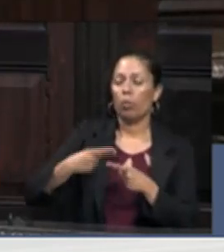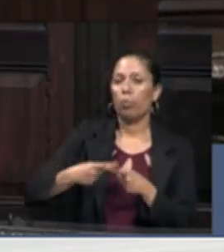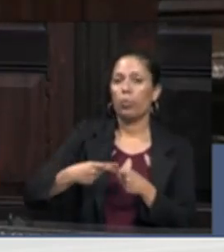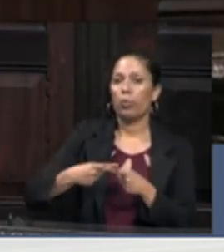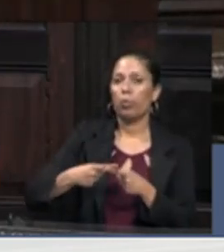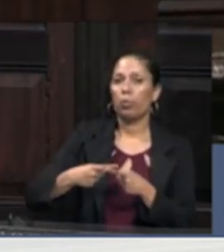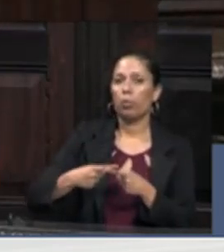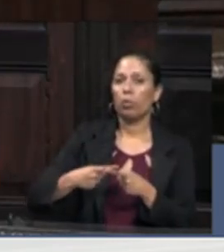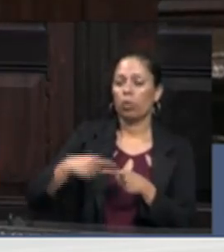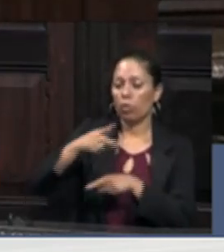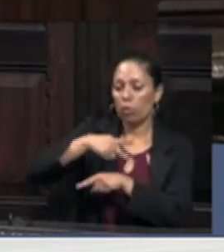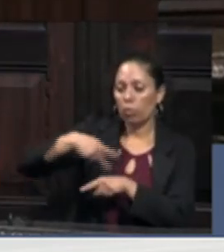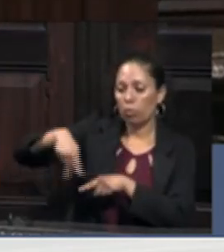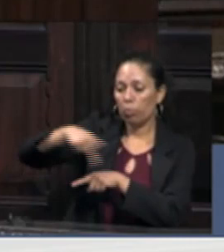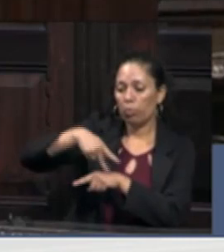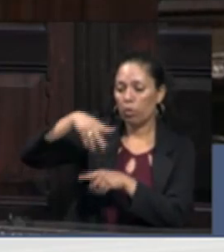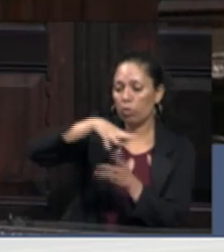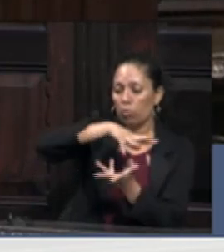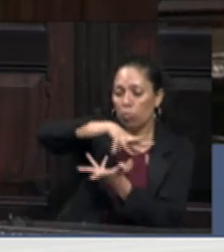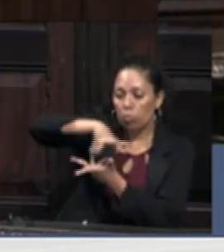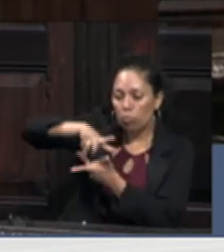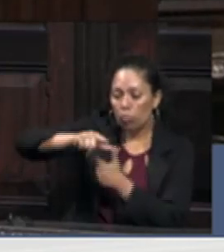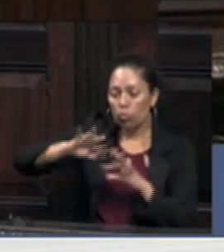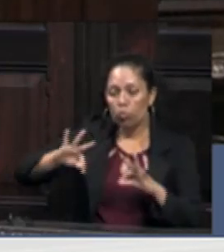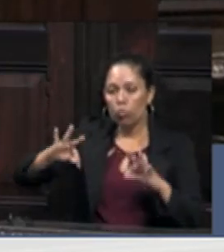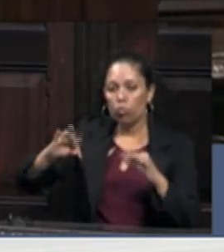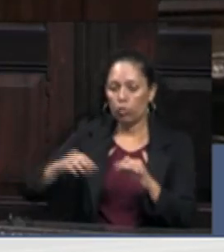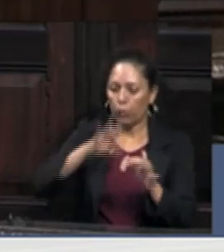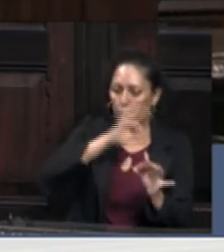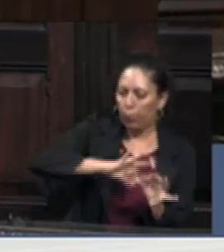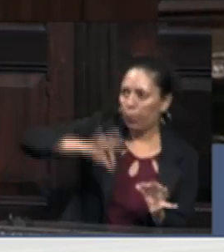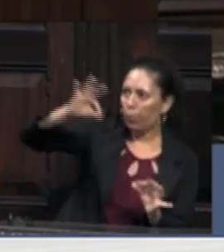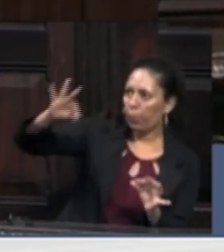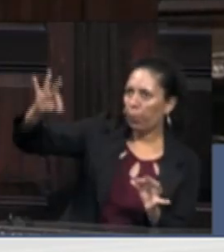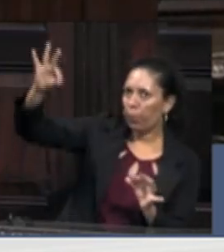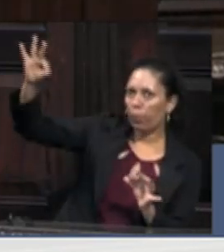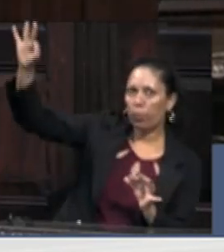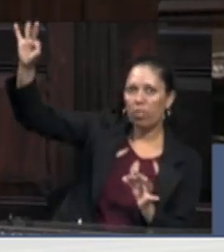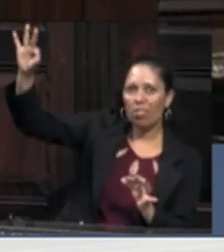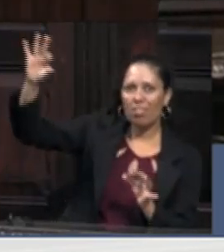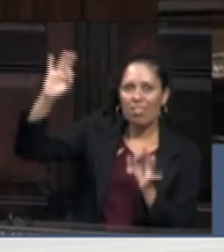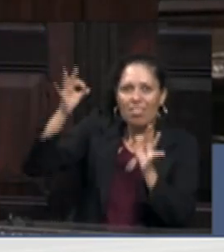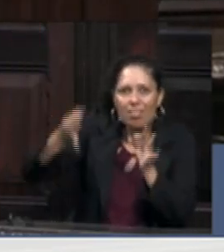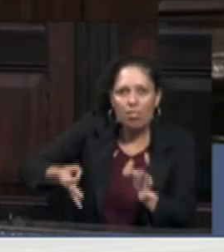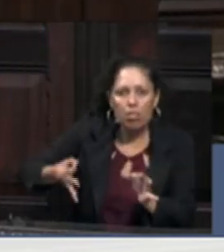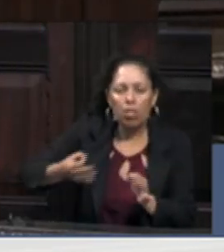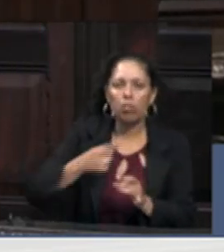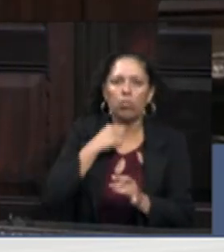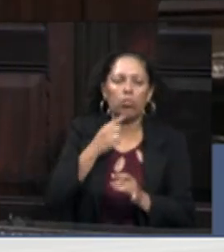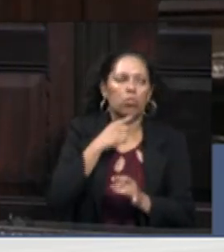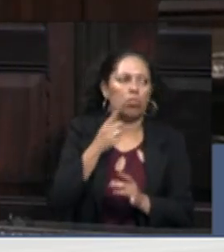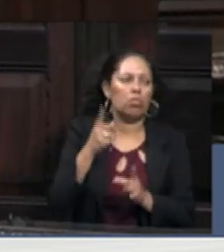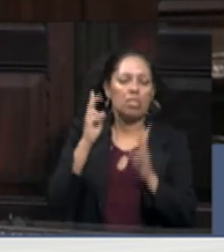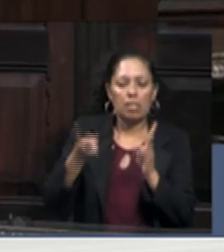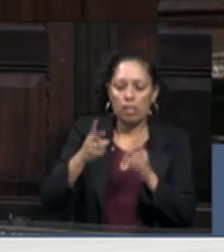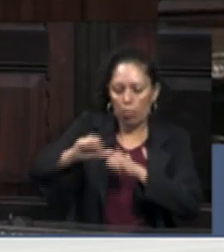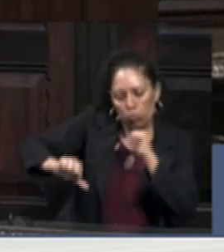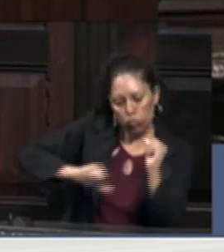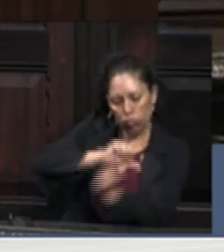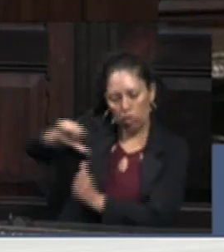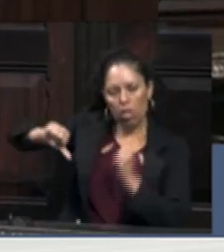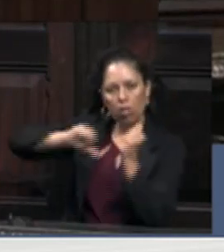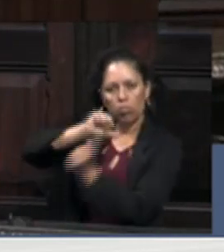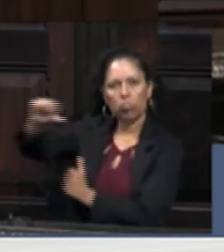seja por razões econômicas, seja por razões geopolíticas. E aí, quero lembrar do que disse aqui ontem